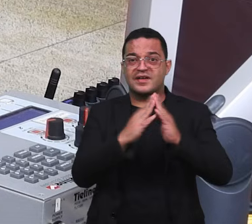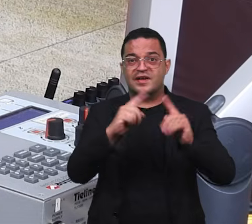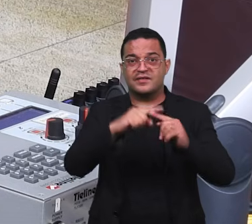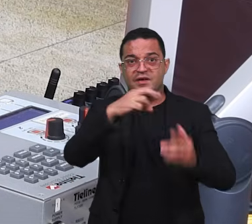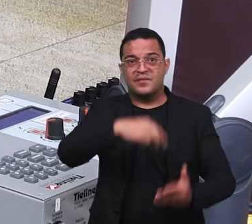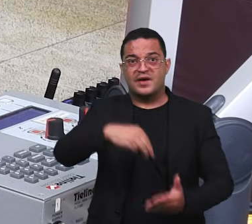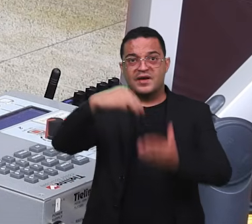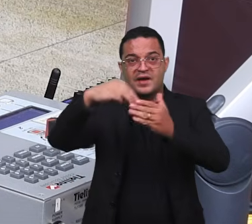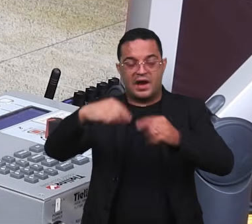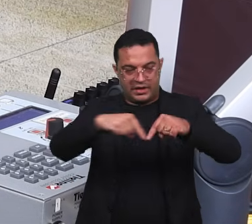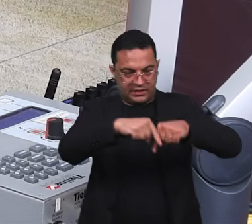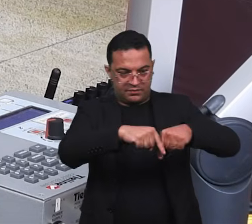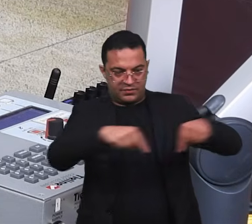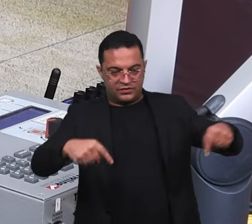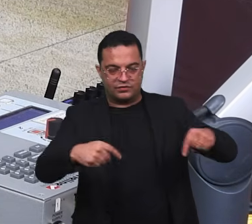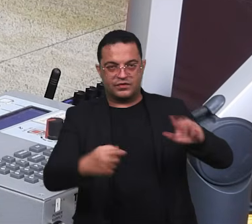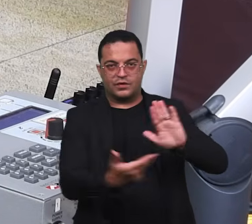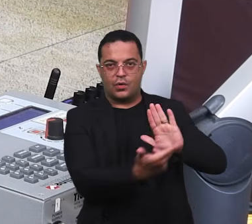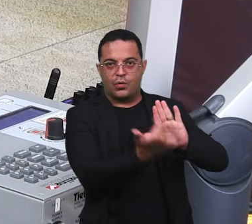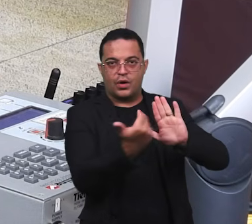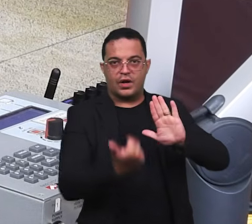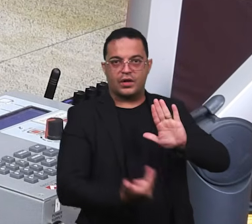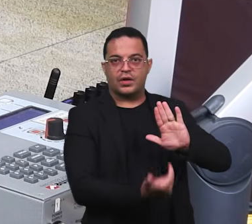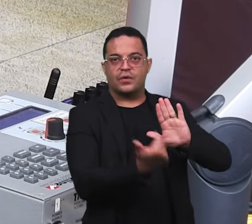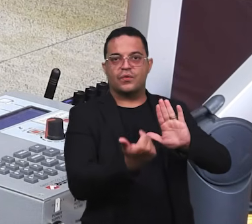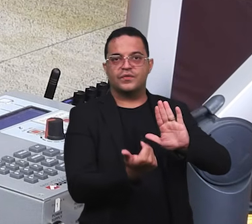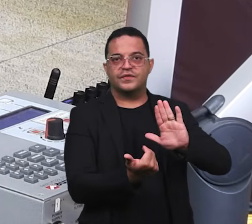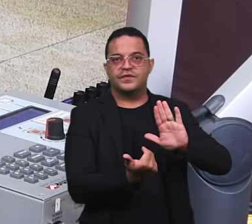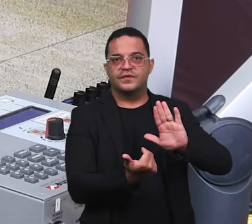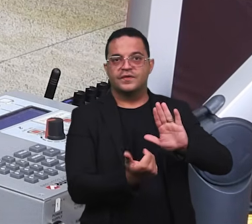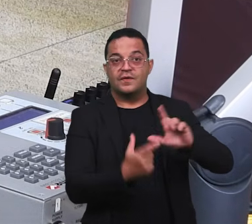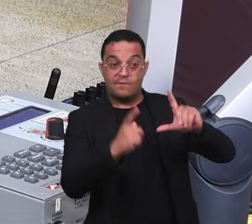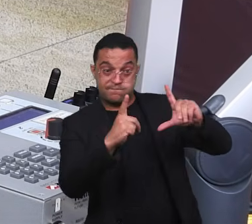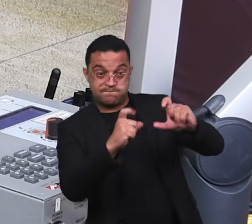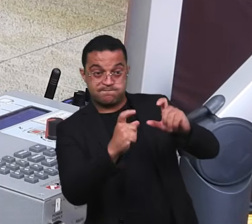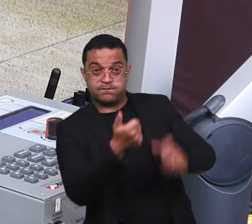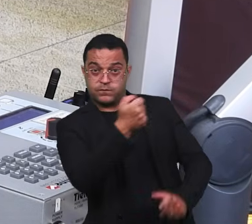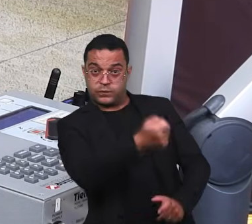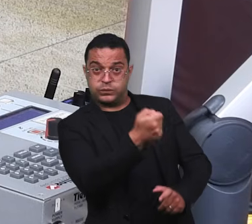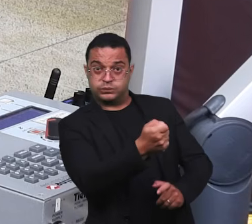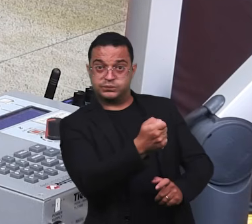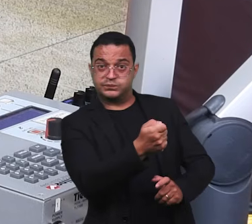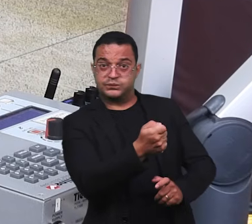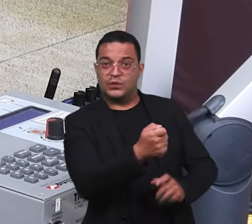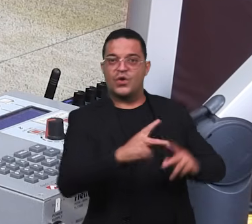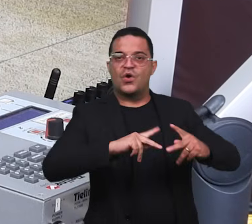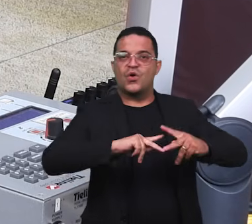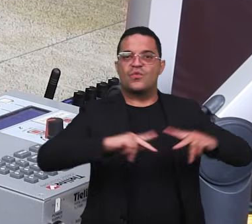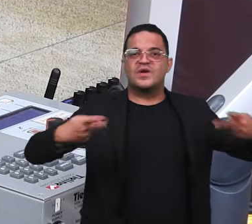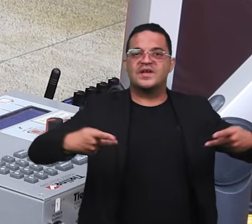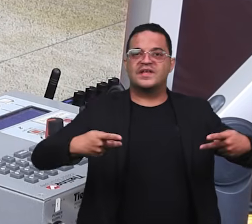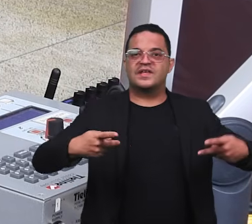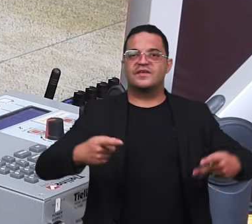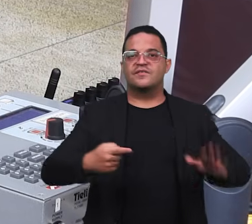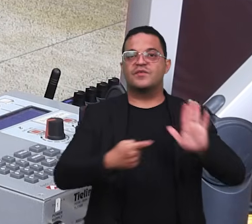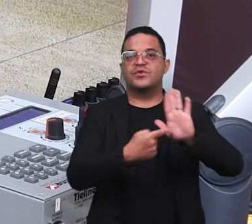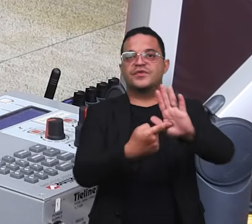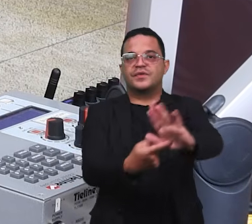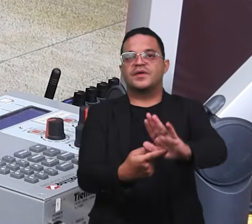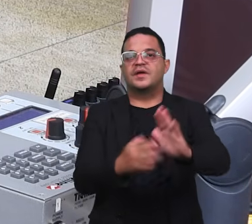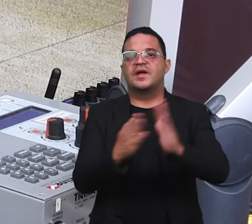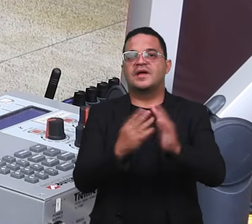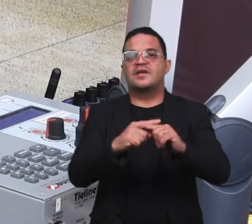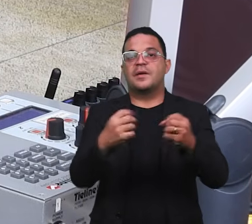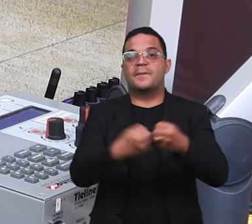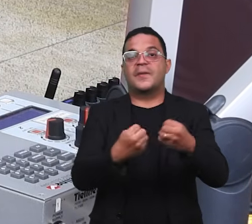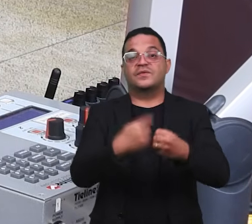de nossas igrejas, aqui embaixo vai aparecer um QR Code. Você pode bipar aí o QR Code, vai aparecer uma